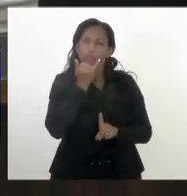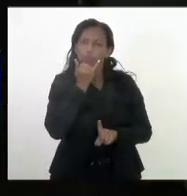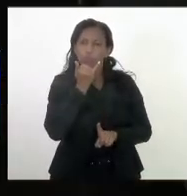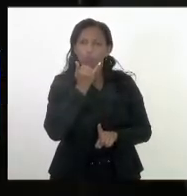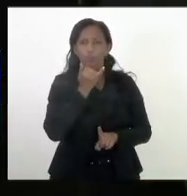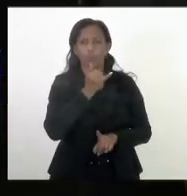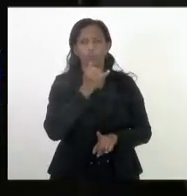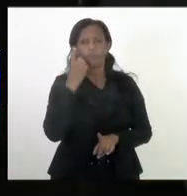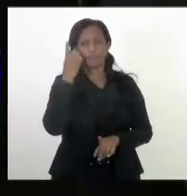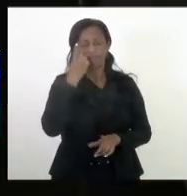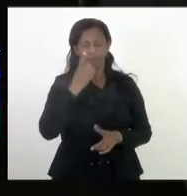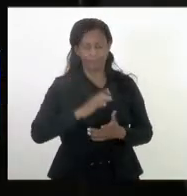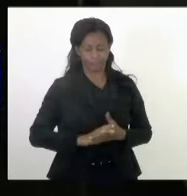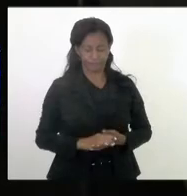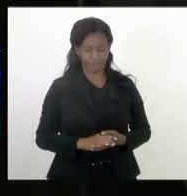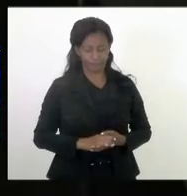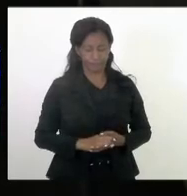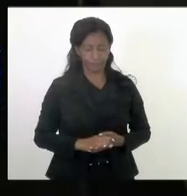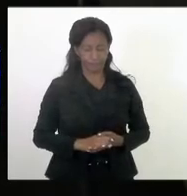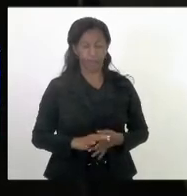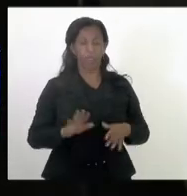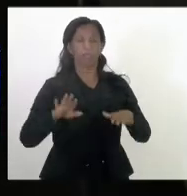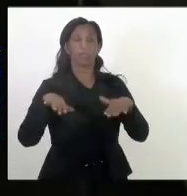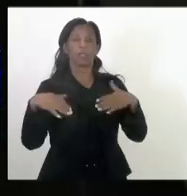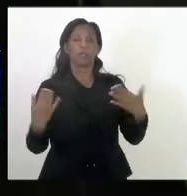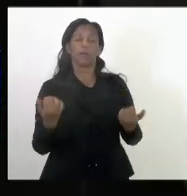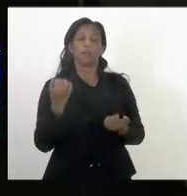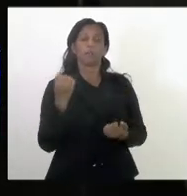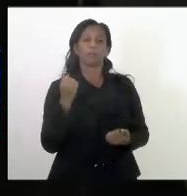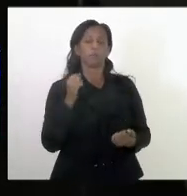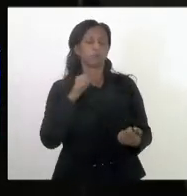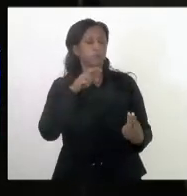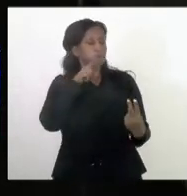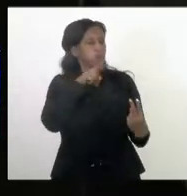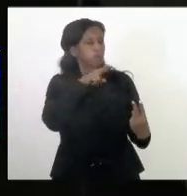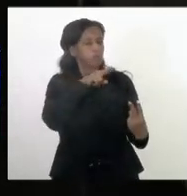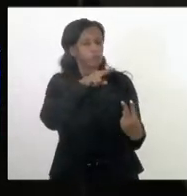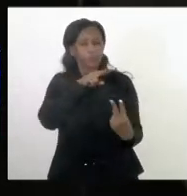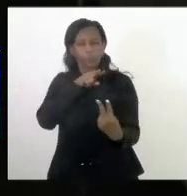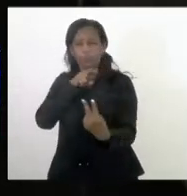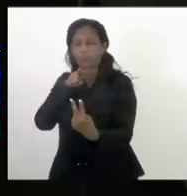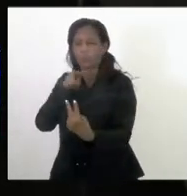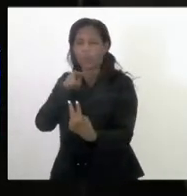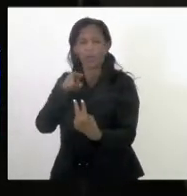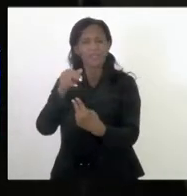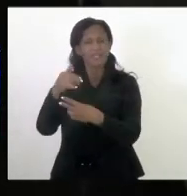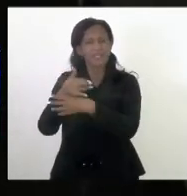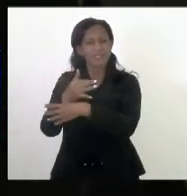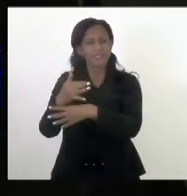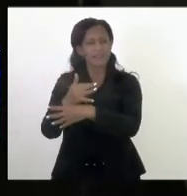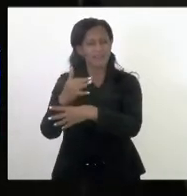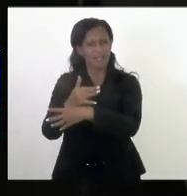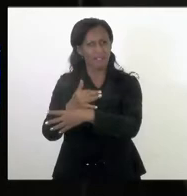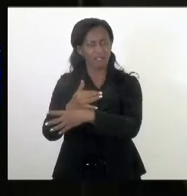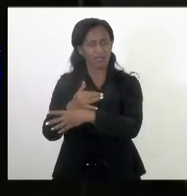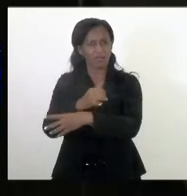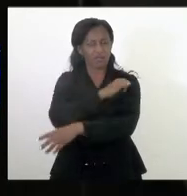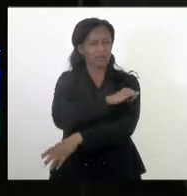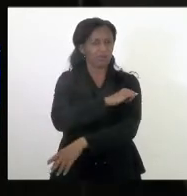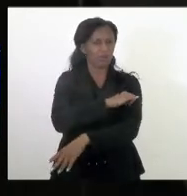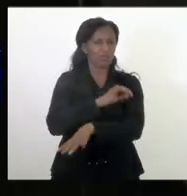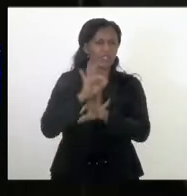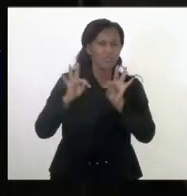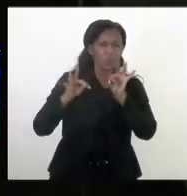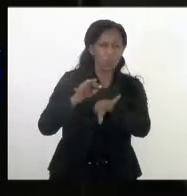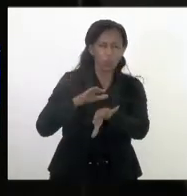Marta. Sem problemas. E quando nós olhamos que a cidade do Rio de Janeiro, em todos os espaços,